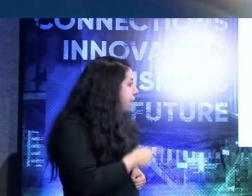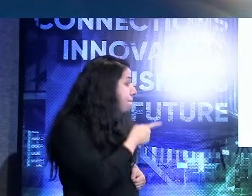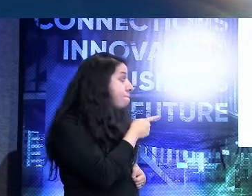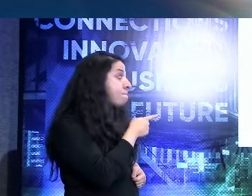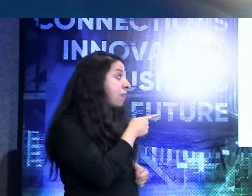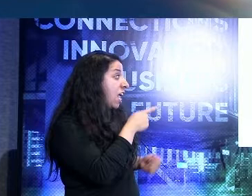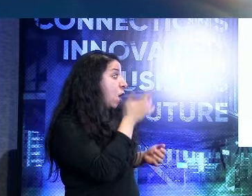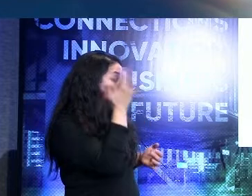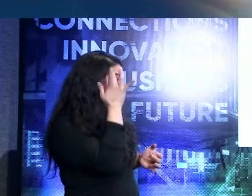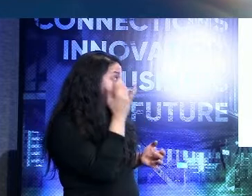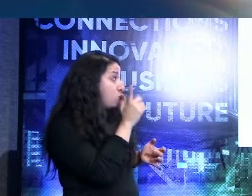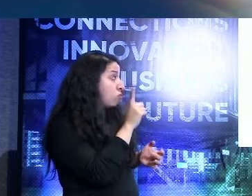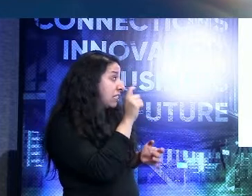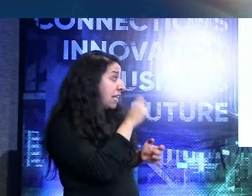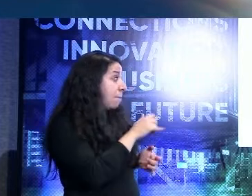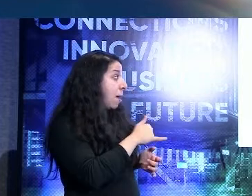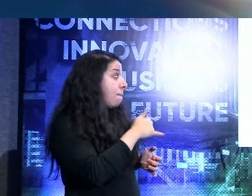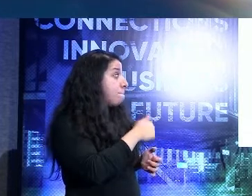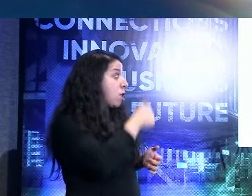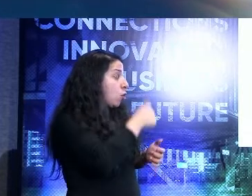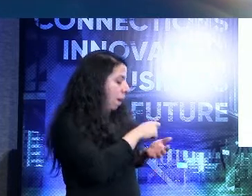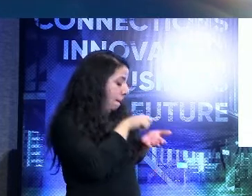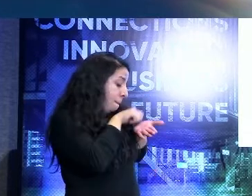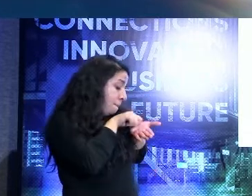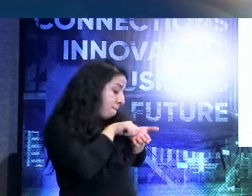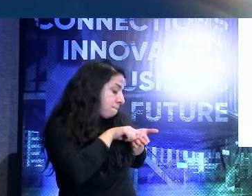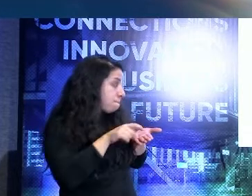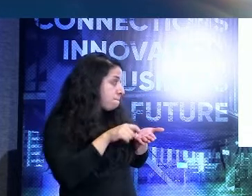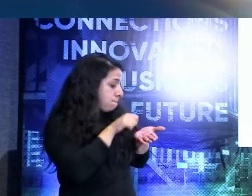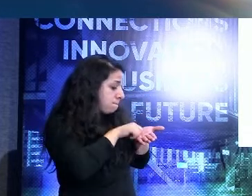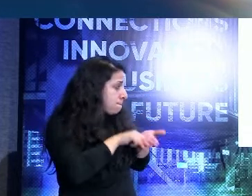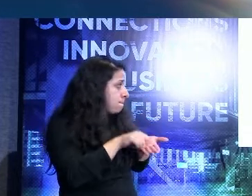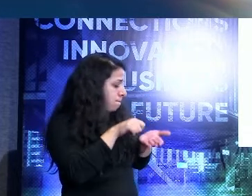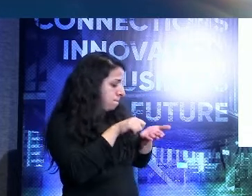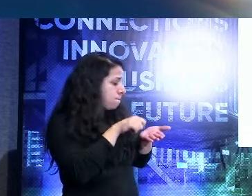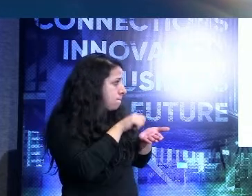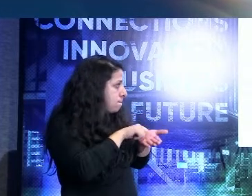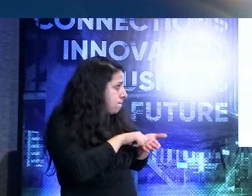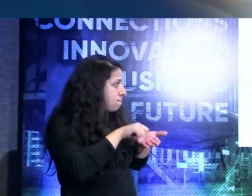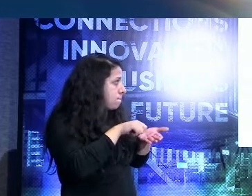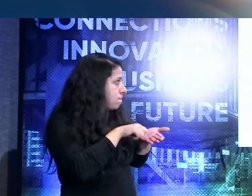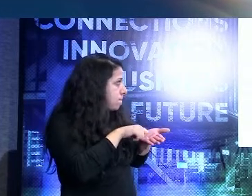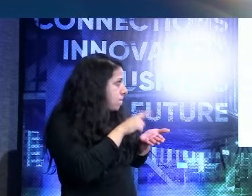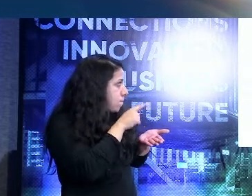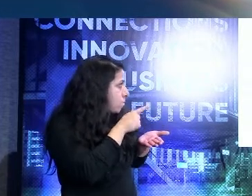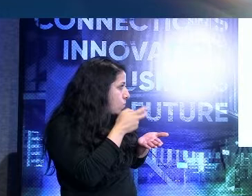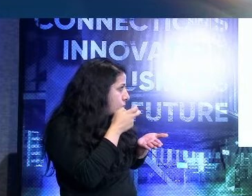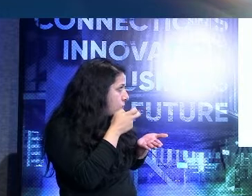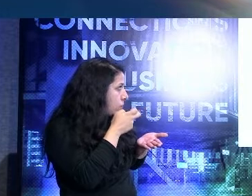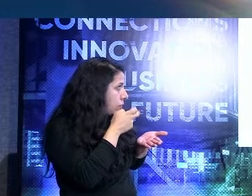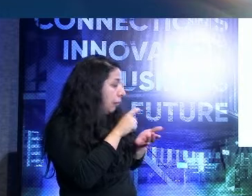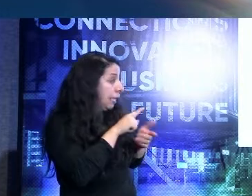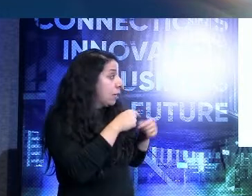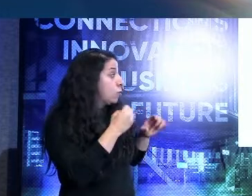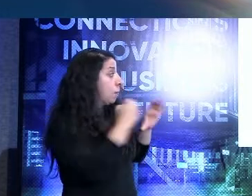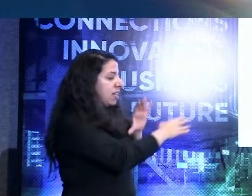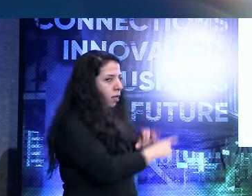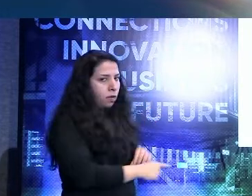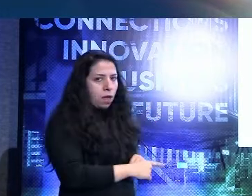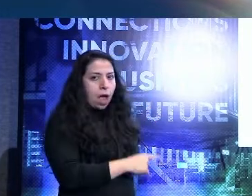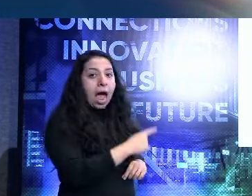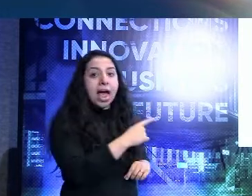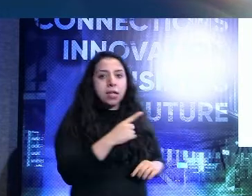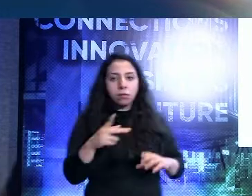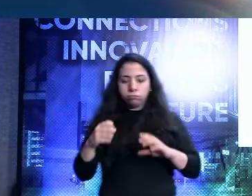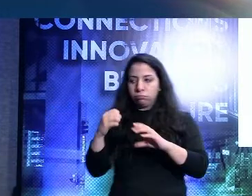ele. Quando eu passei para ele, ele me respondeu uma por uma com um áudio de 1 minuto e meio, não, 15 aí é demais, né?